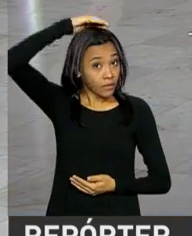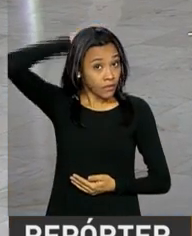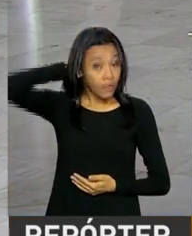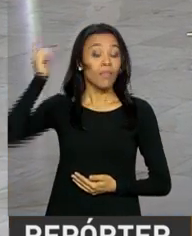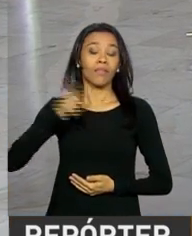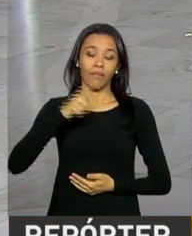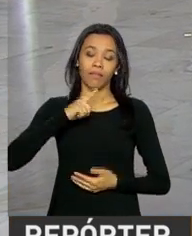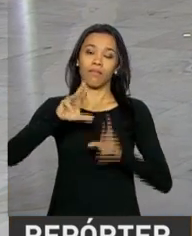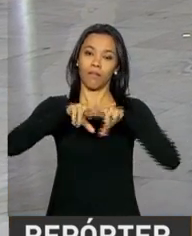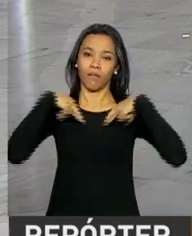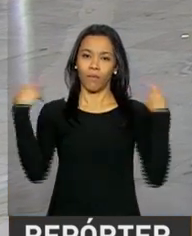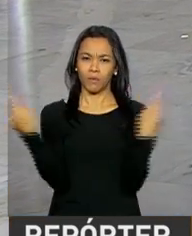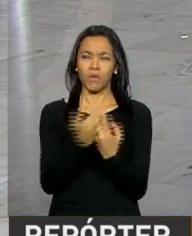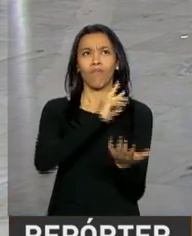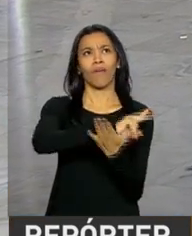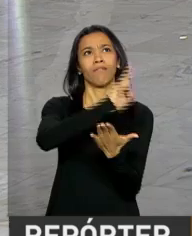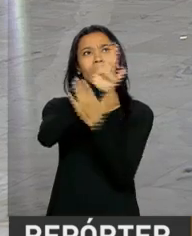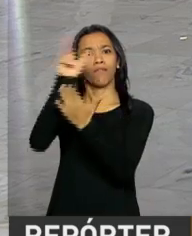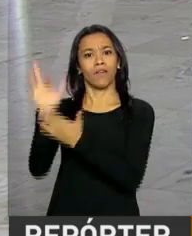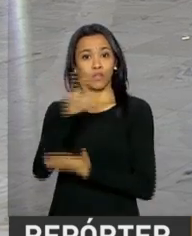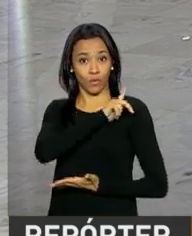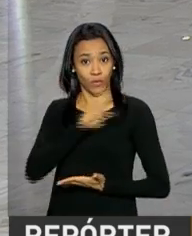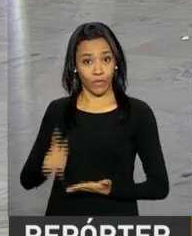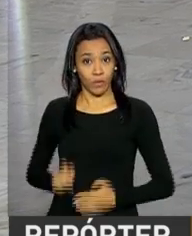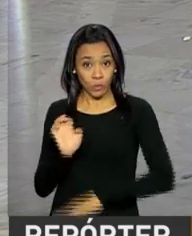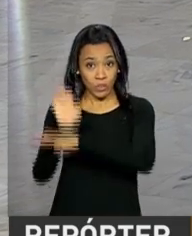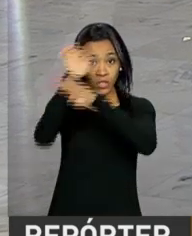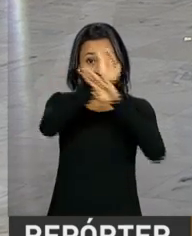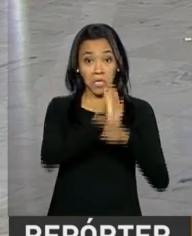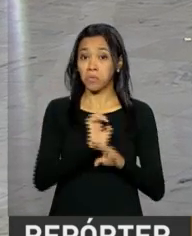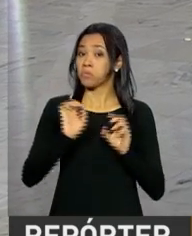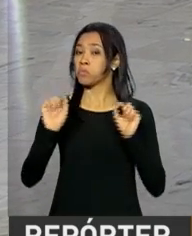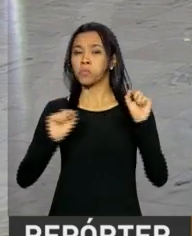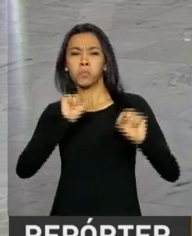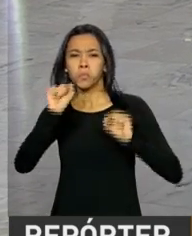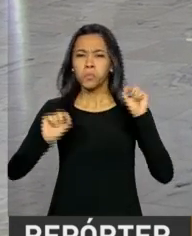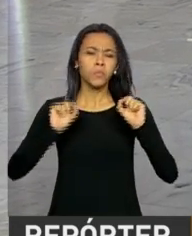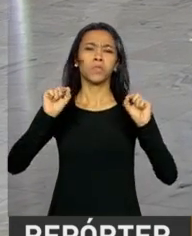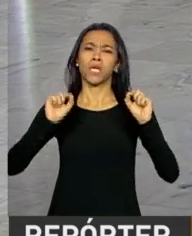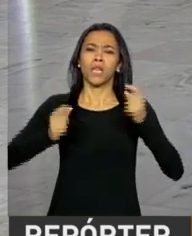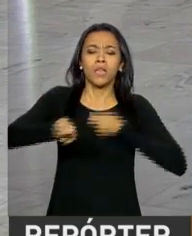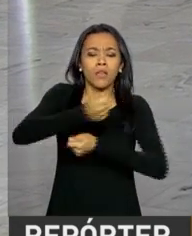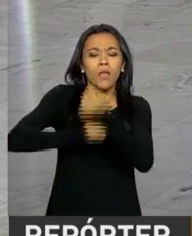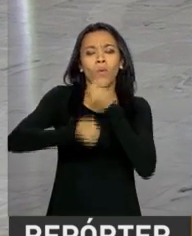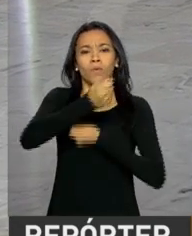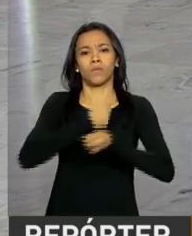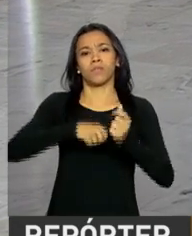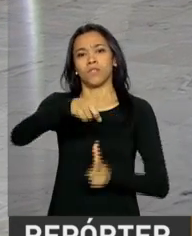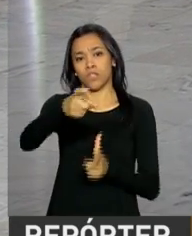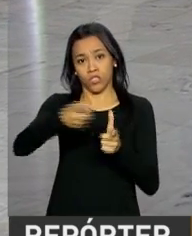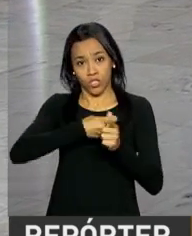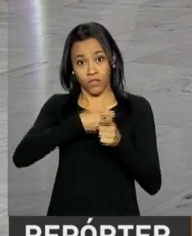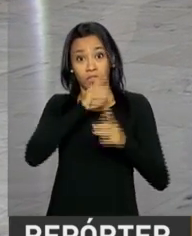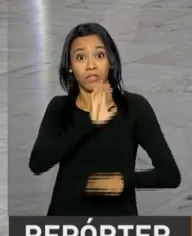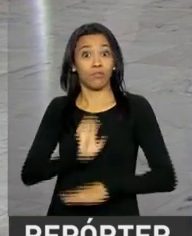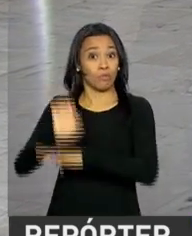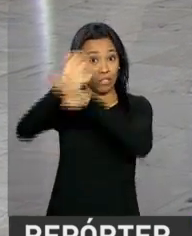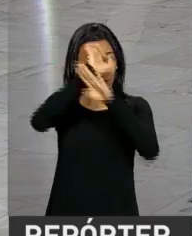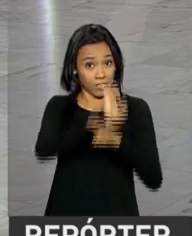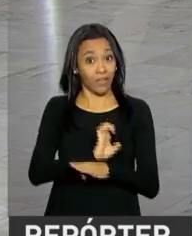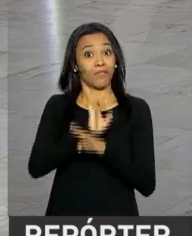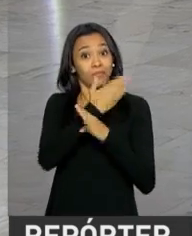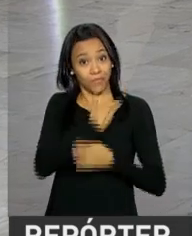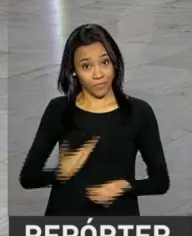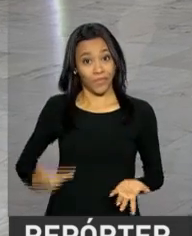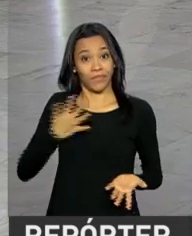se reunirá com todos os governadores para discutir o impasse sobre a renegociação da dívida dos estados com a União.